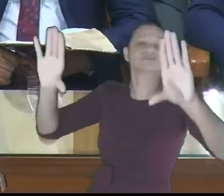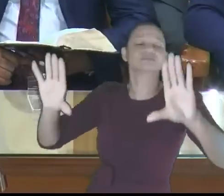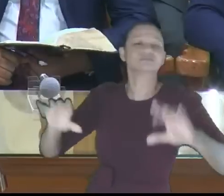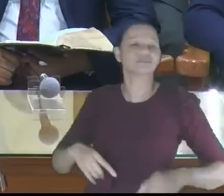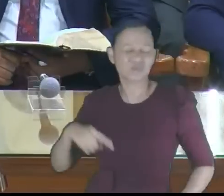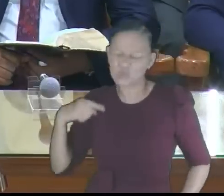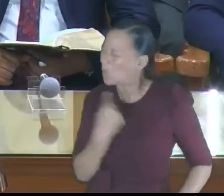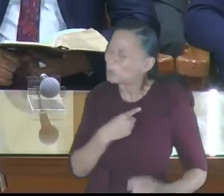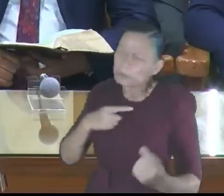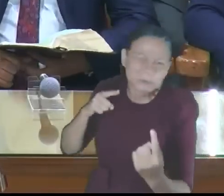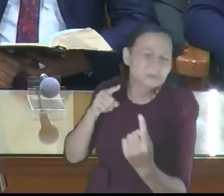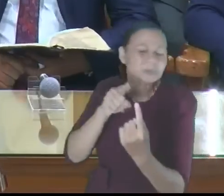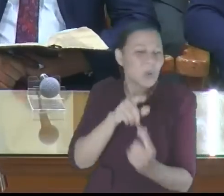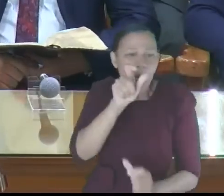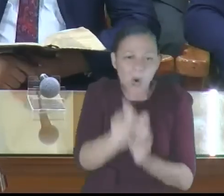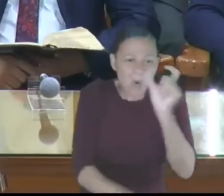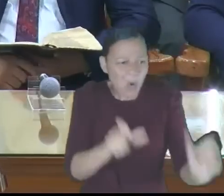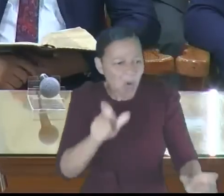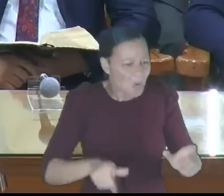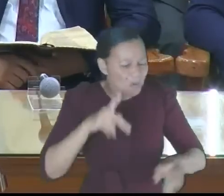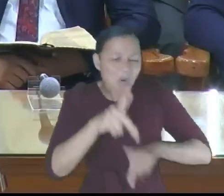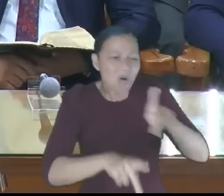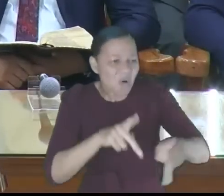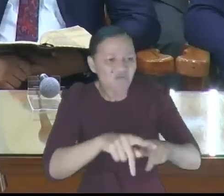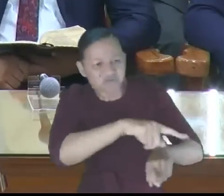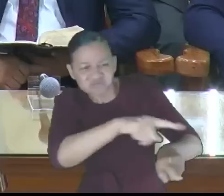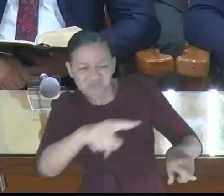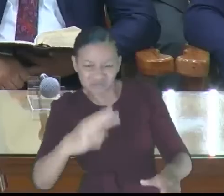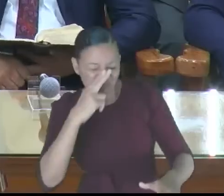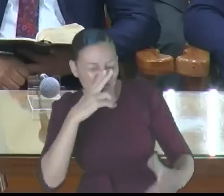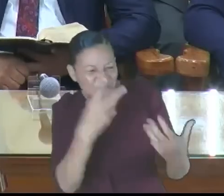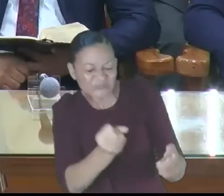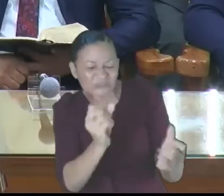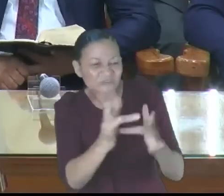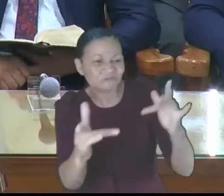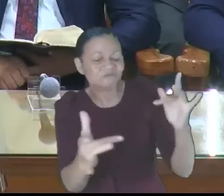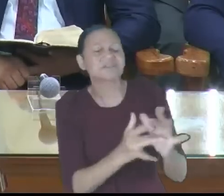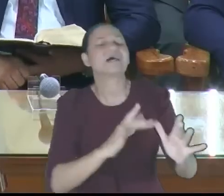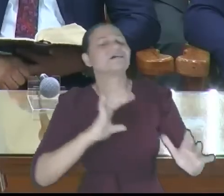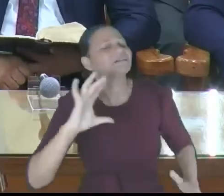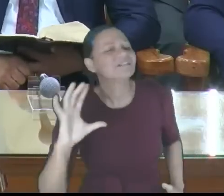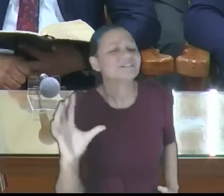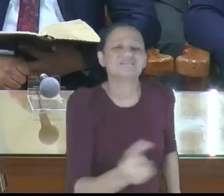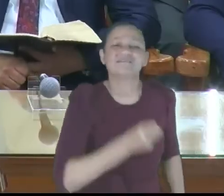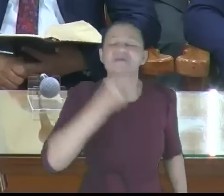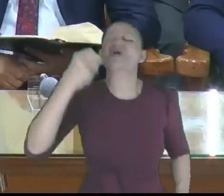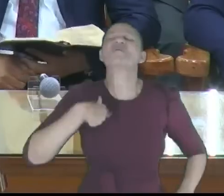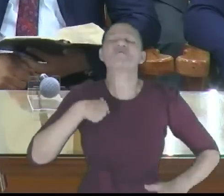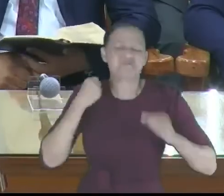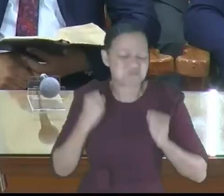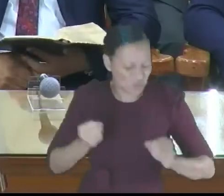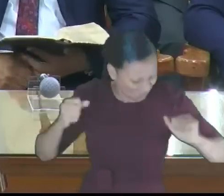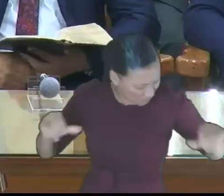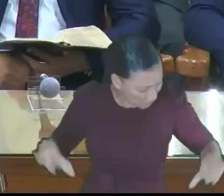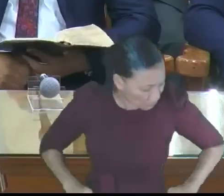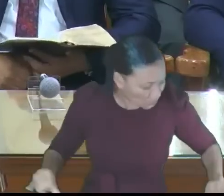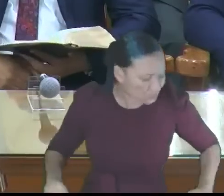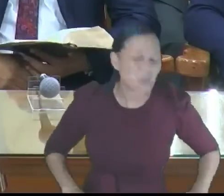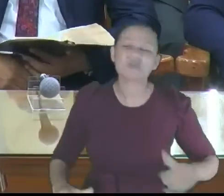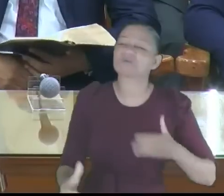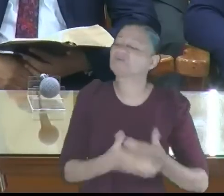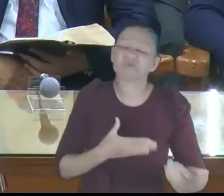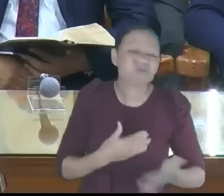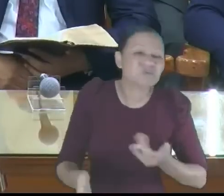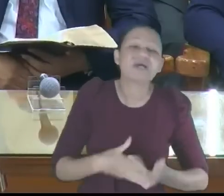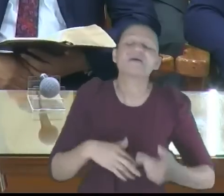Nosso alvo é que o povo alcance o que, irmão? É que o povo alcance o que, irmão? Eu posso sofrer o que eu sofrer, mas eu